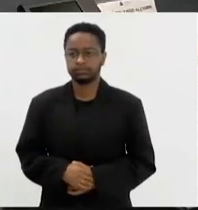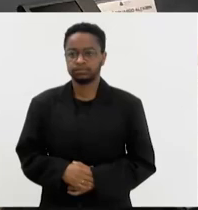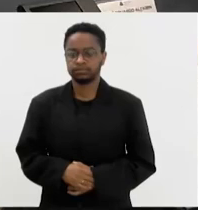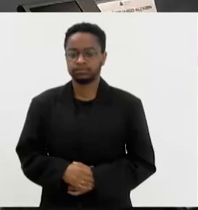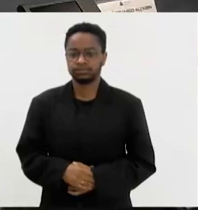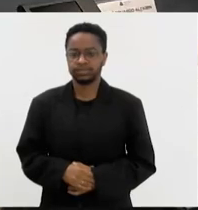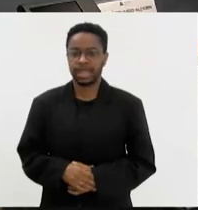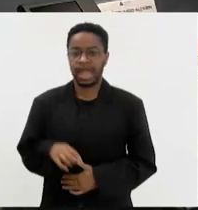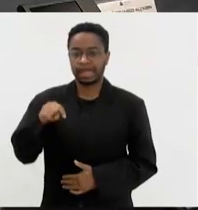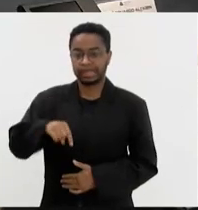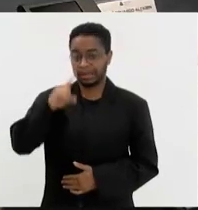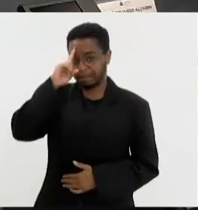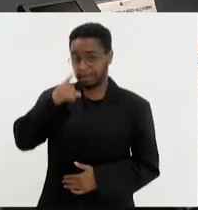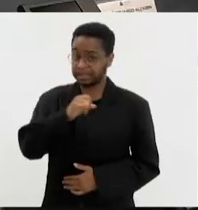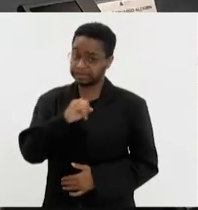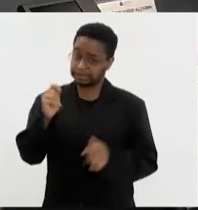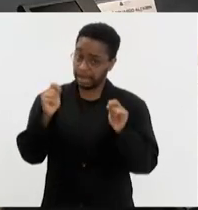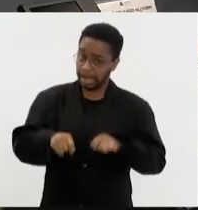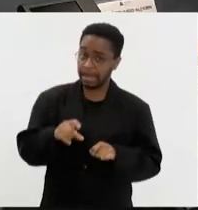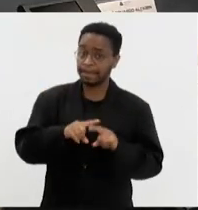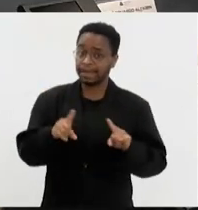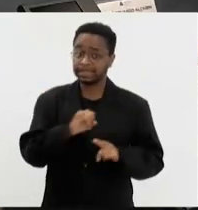quem pode obedece quem tem